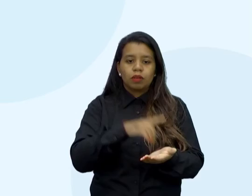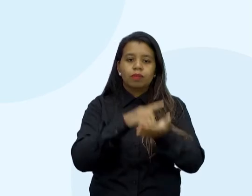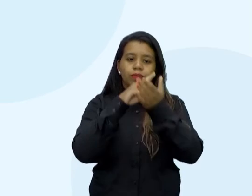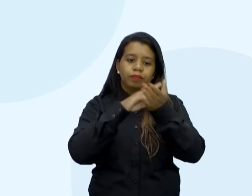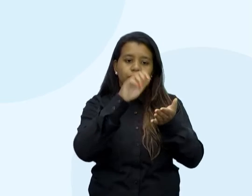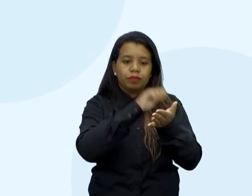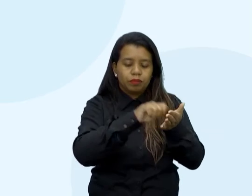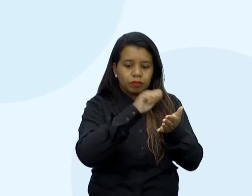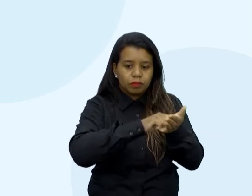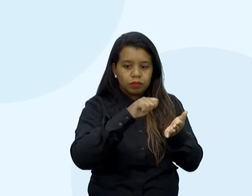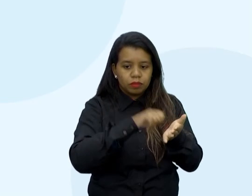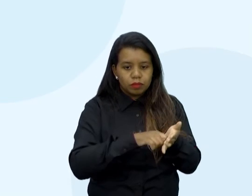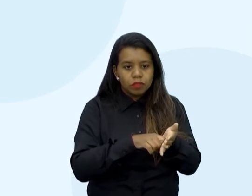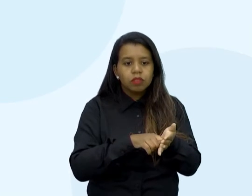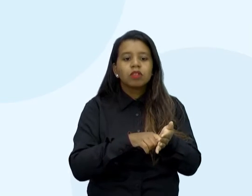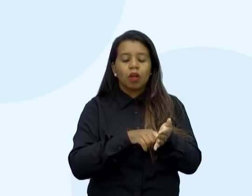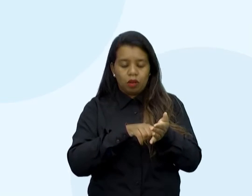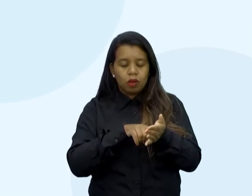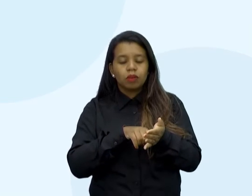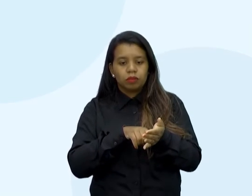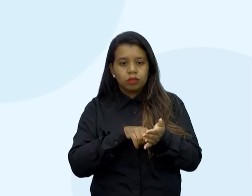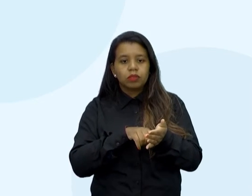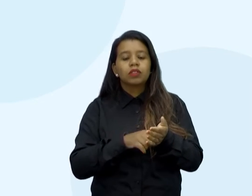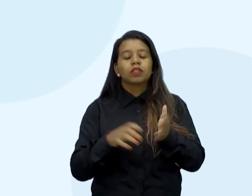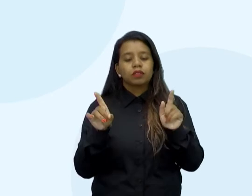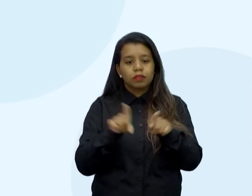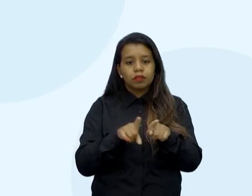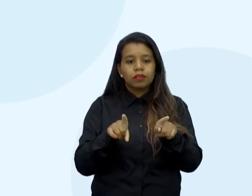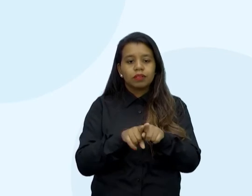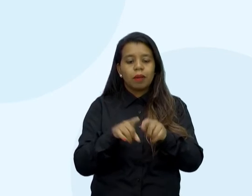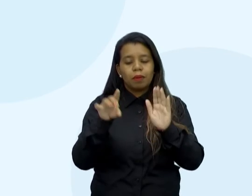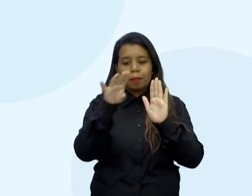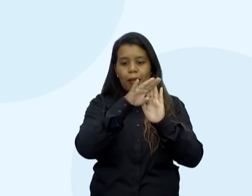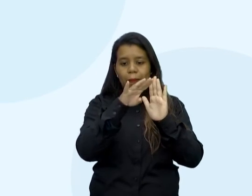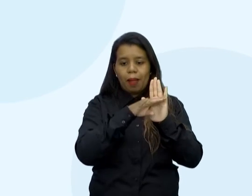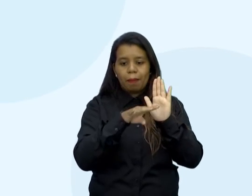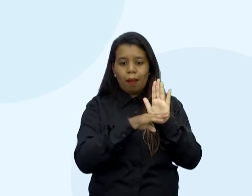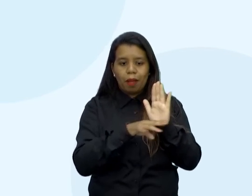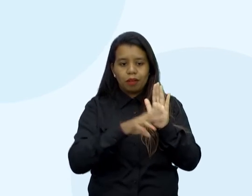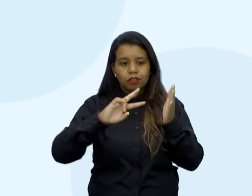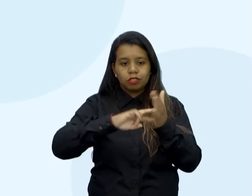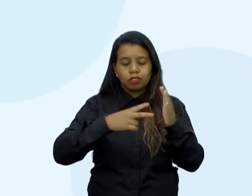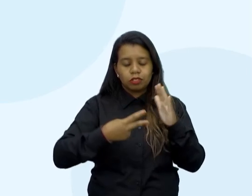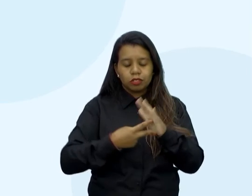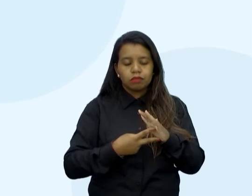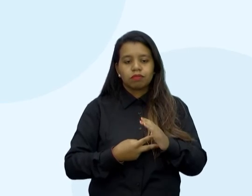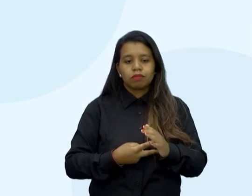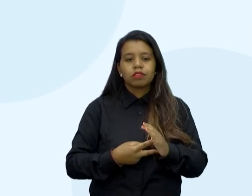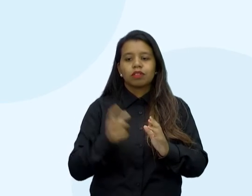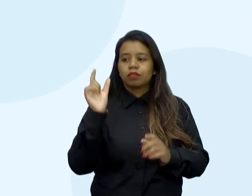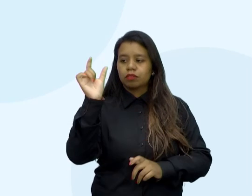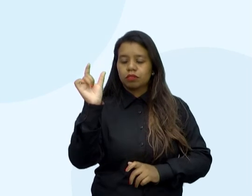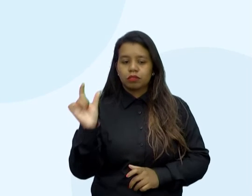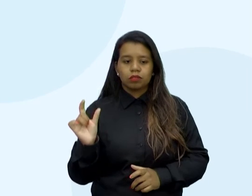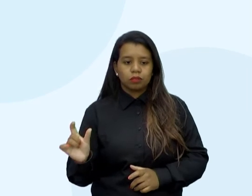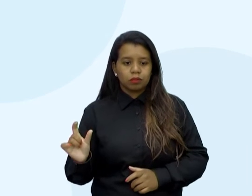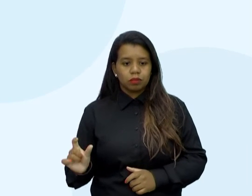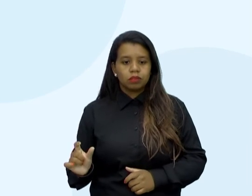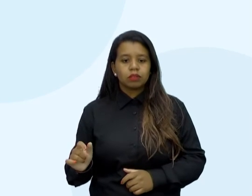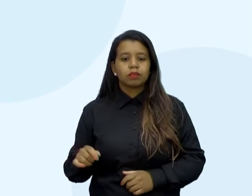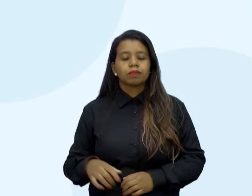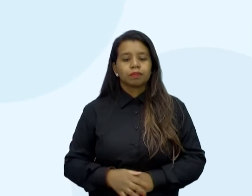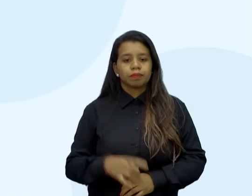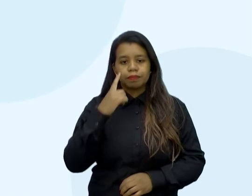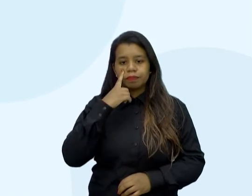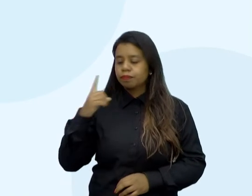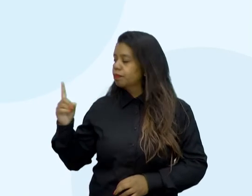seu diário de bordo e já vai para o glossário também, momento de inércia que a gente vai precisar tratar com um pouquinho mais de cuidado, mas eu já